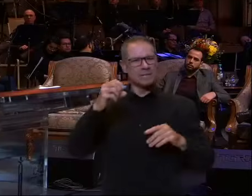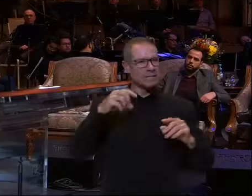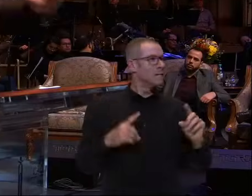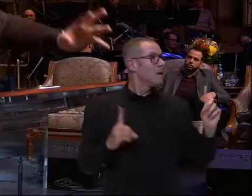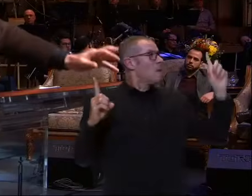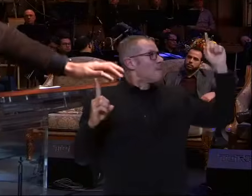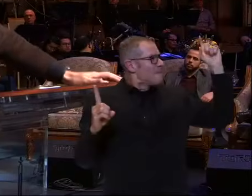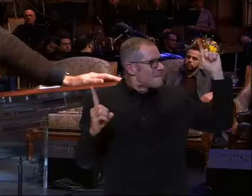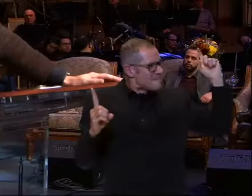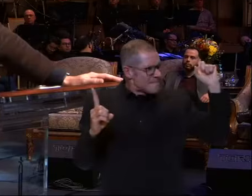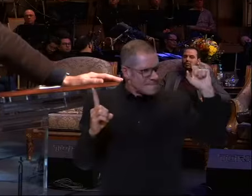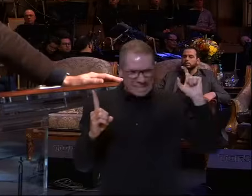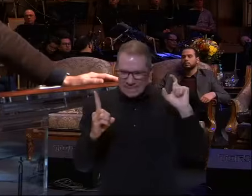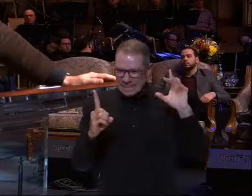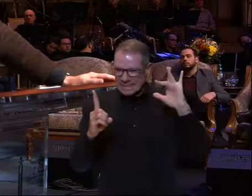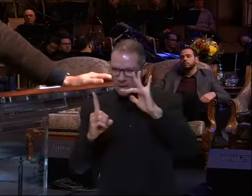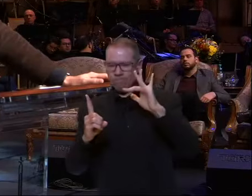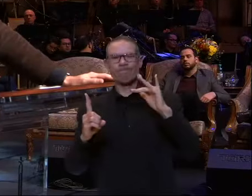não toca.